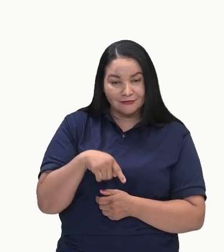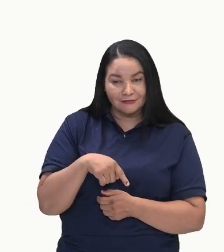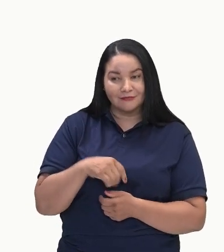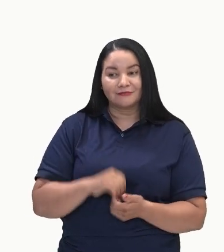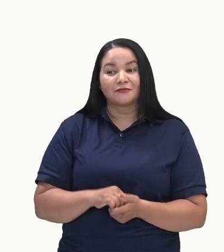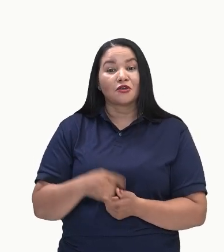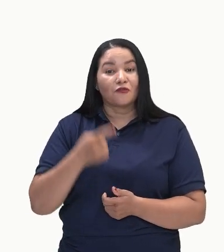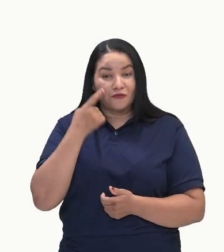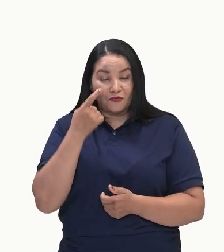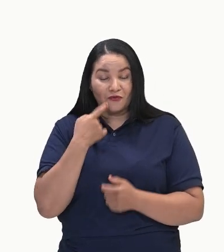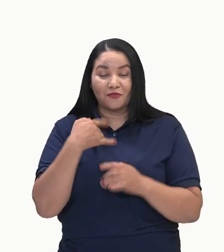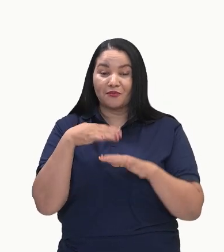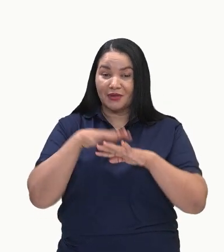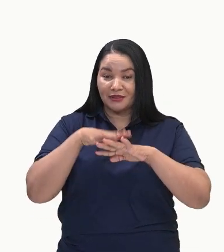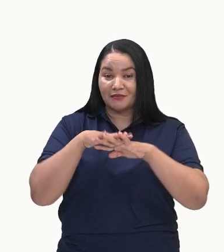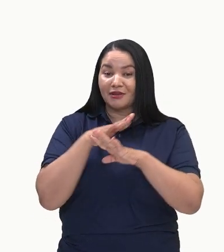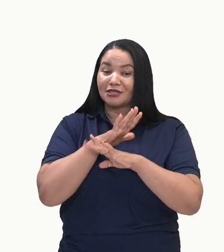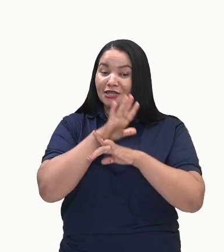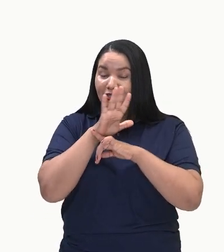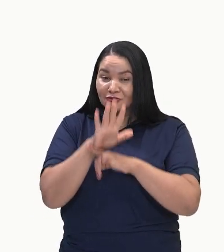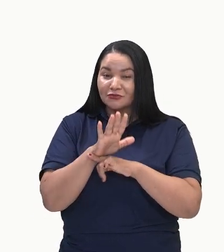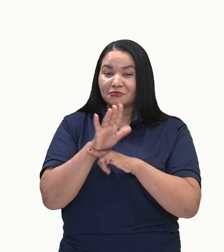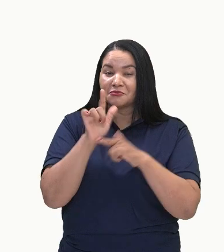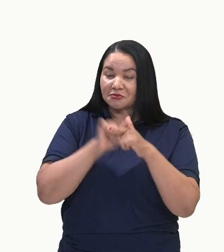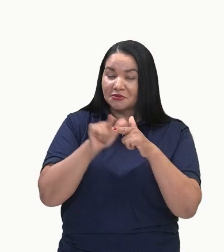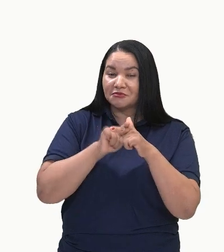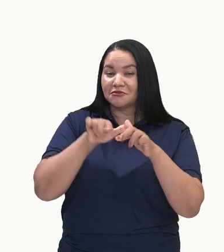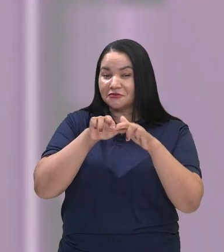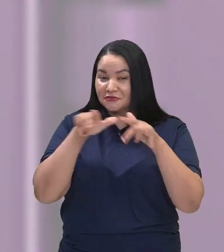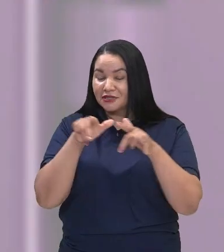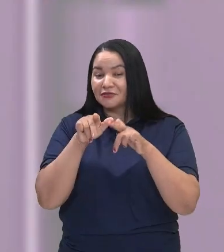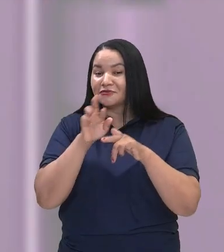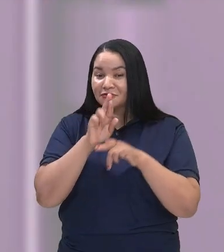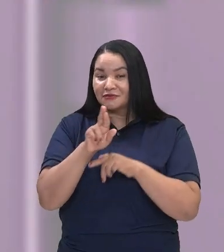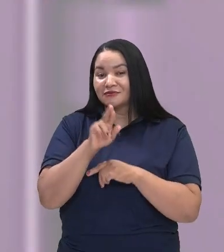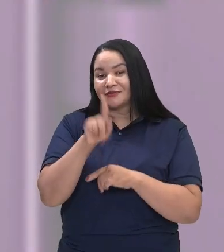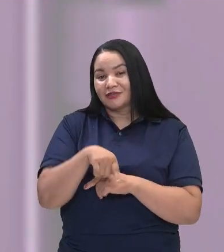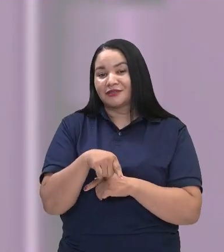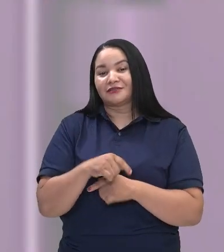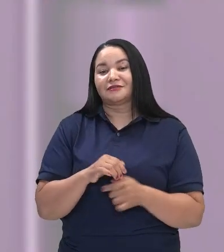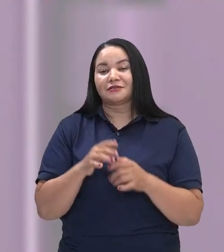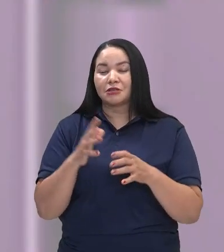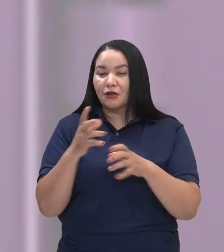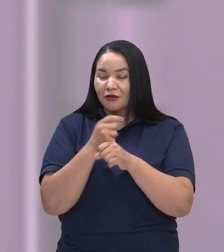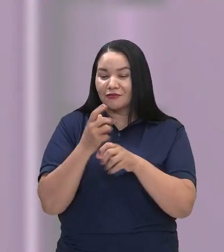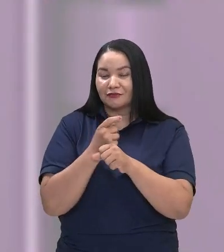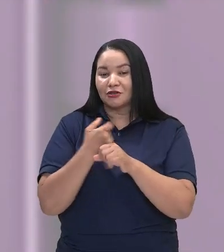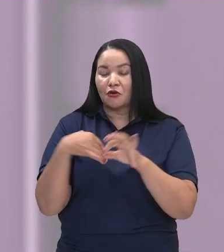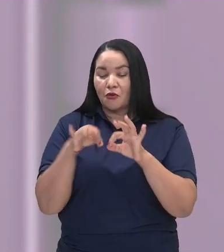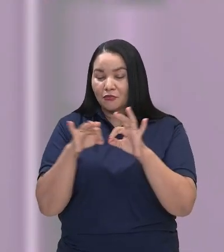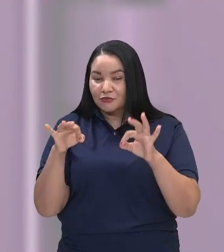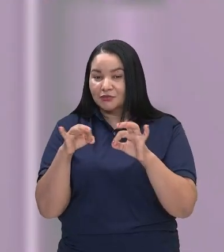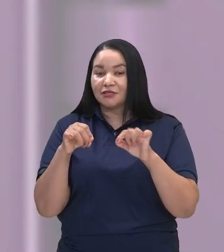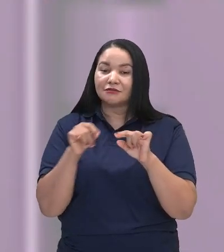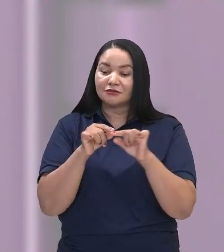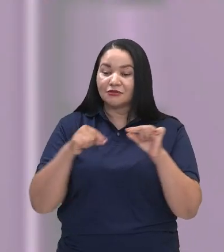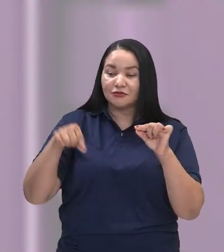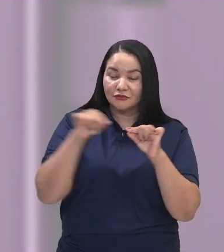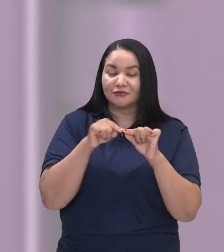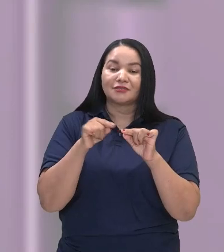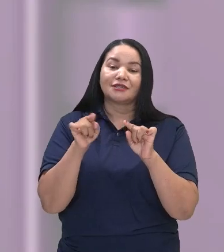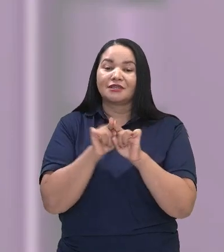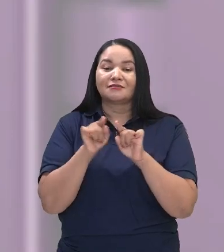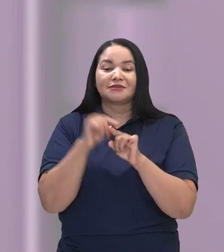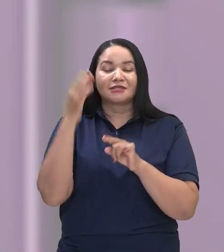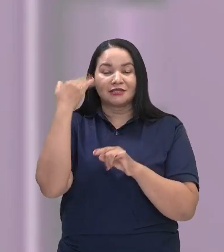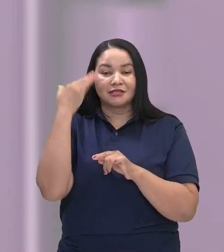a matemática nos ajuda aí a resolver situações, problemas, como o cálculo do comprimento da circunferência faz a gente entender, né,